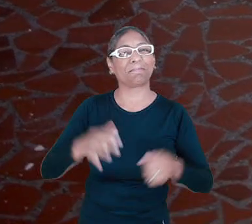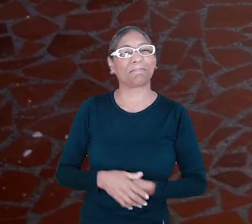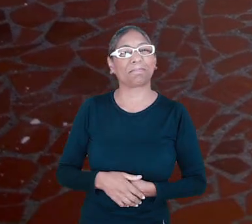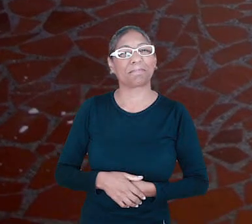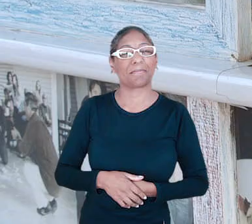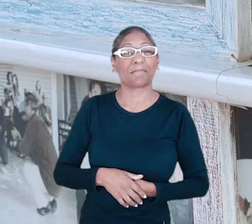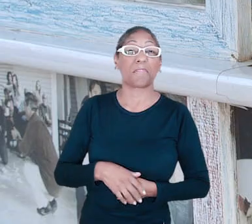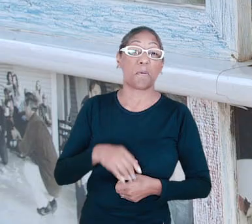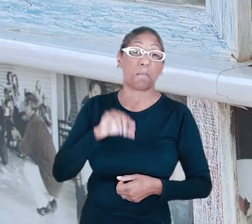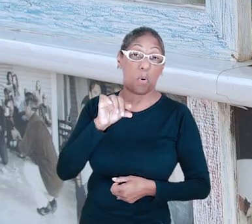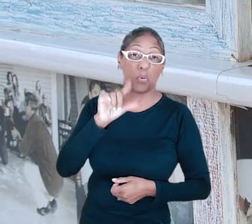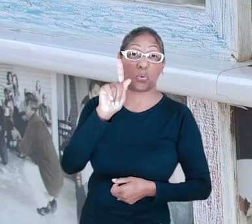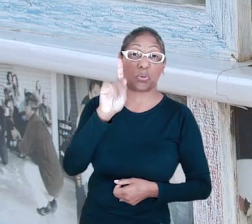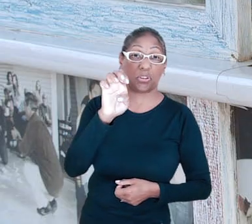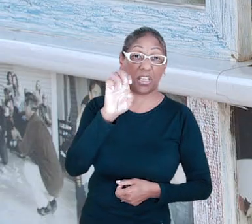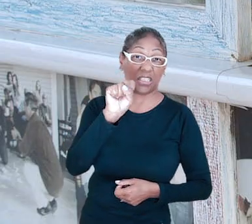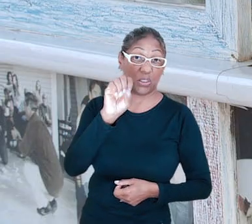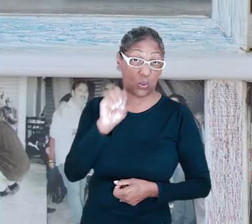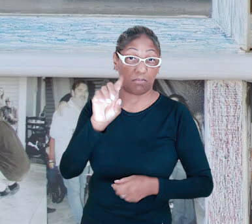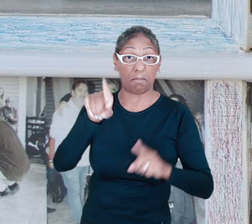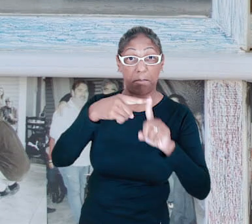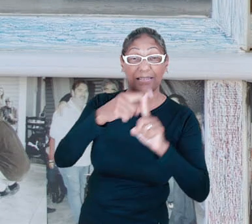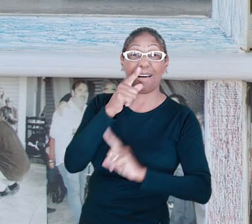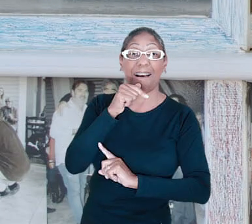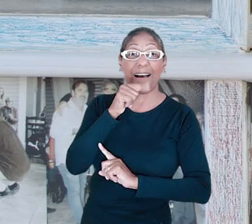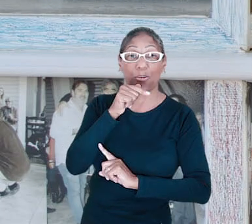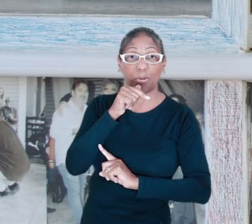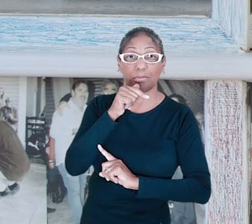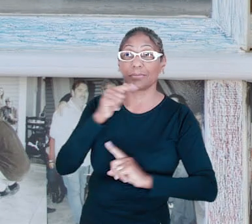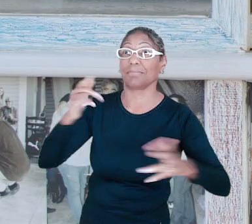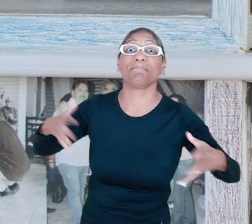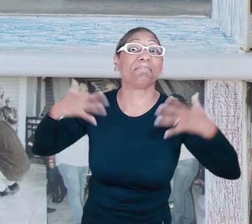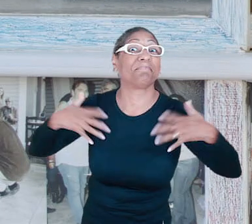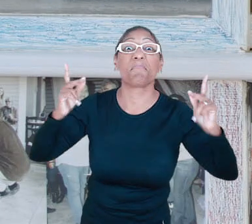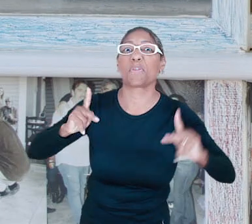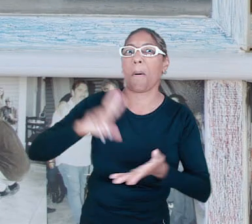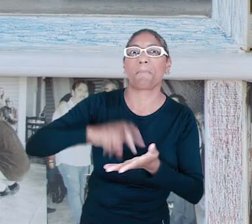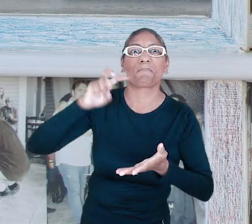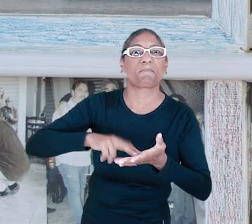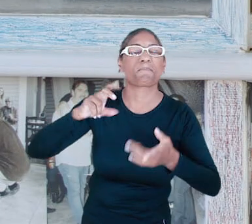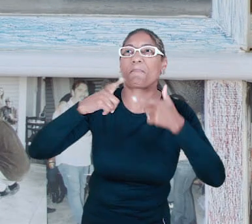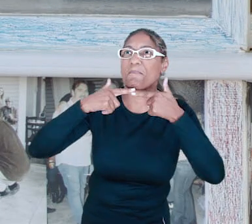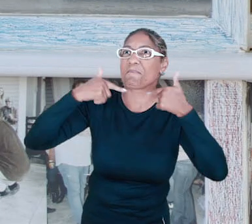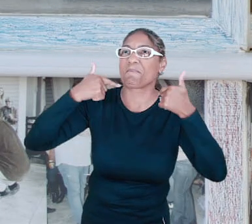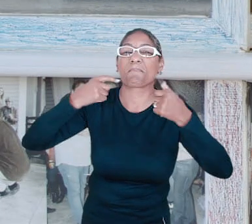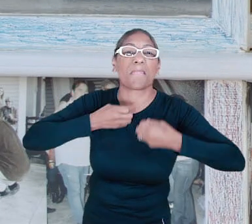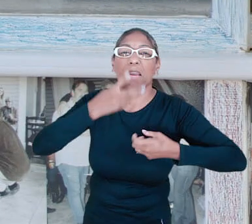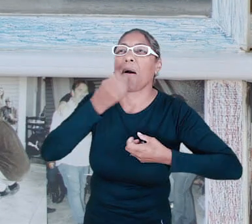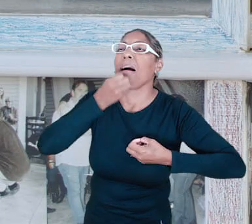Um pouco de gesso, um pouco de água, a gente transforma em uma alegria das pessoas, momentânea, que